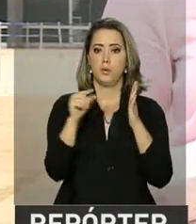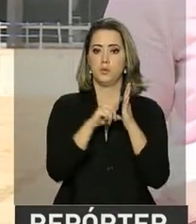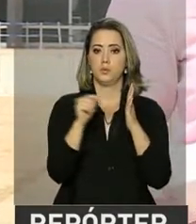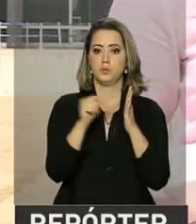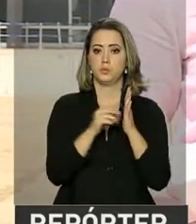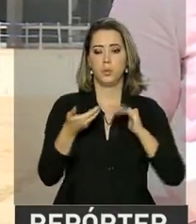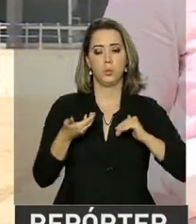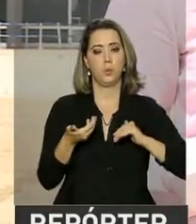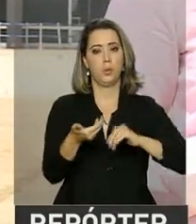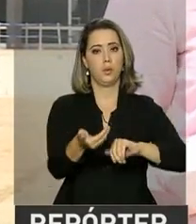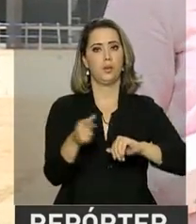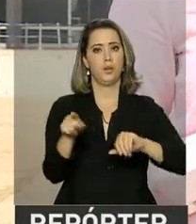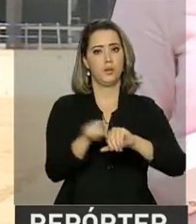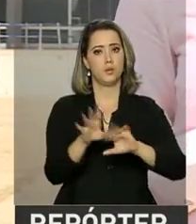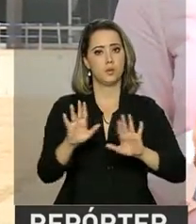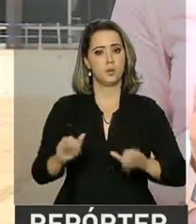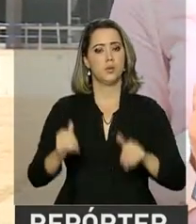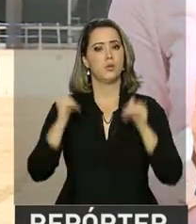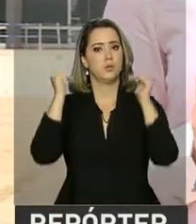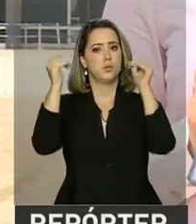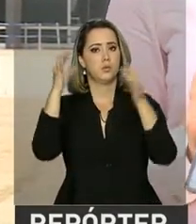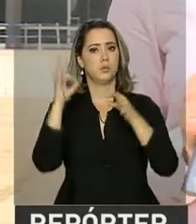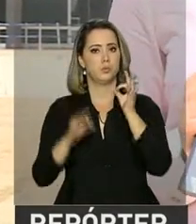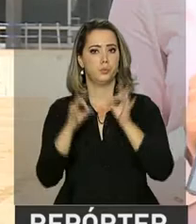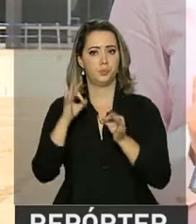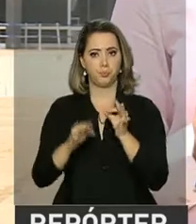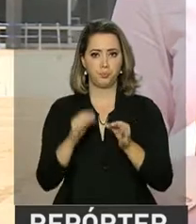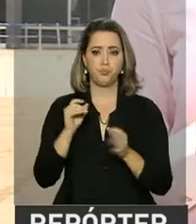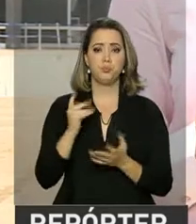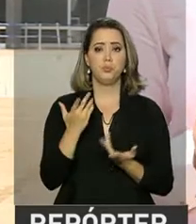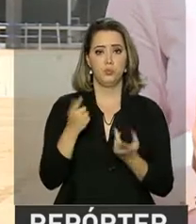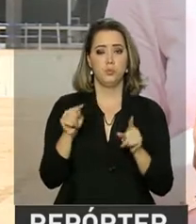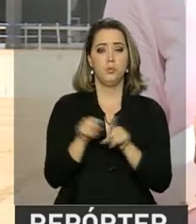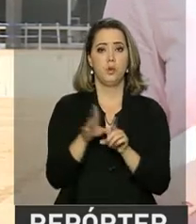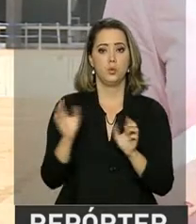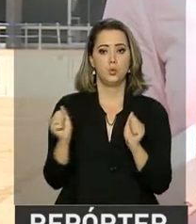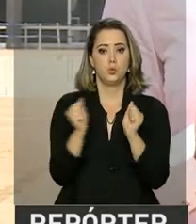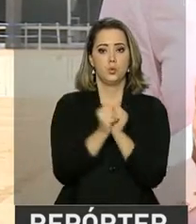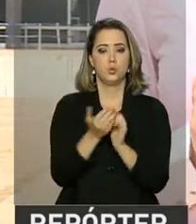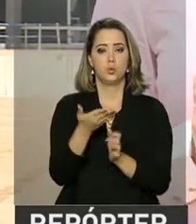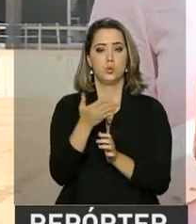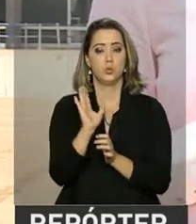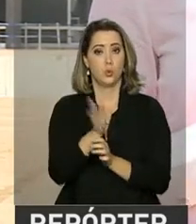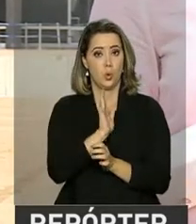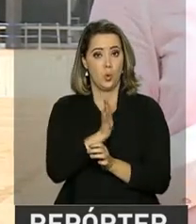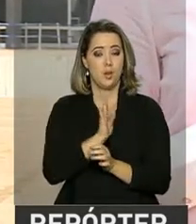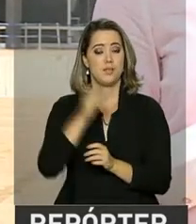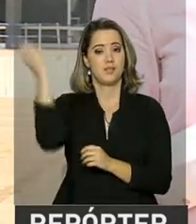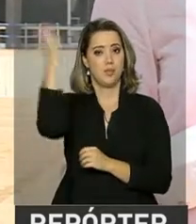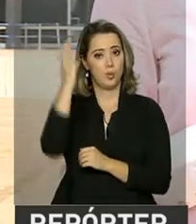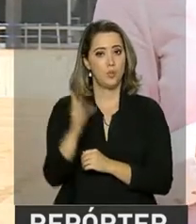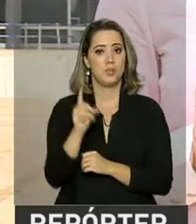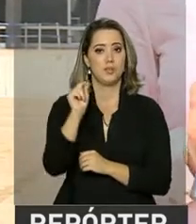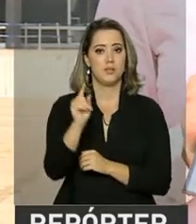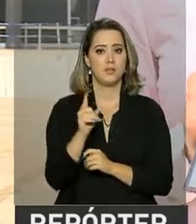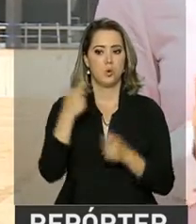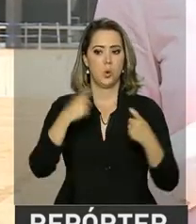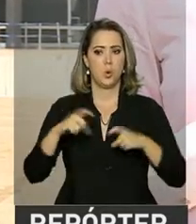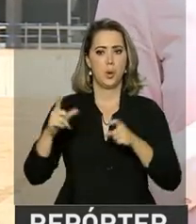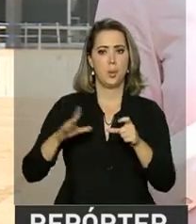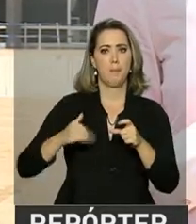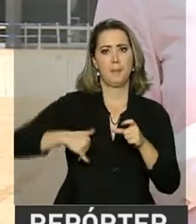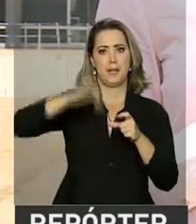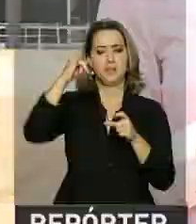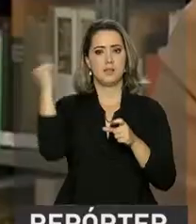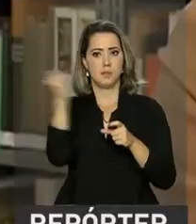o Congresso Nacional e o Supremo Tribunal Federal, que juntos são o coração do governo brasileiro e o cenário das decisões mais